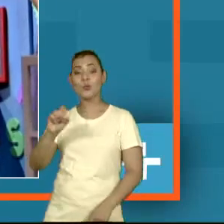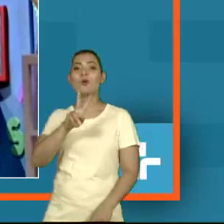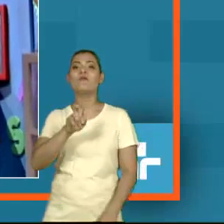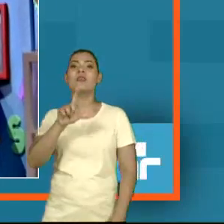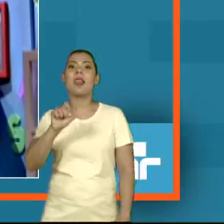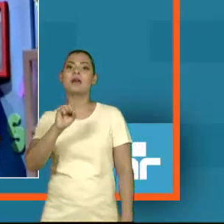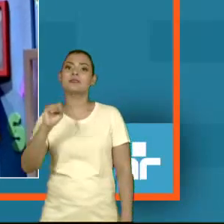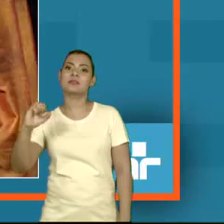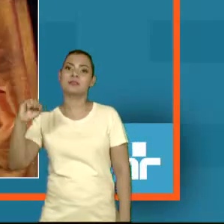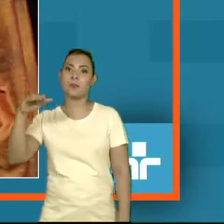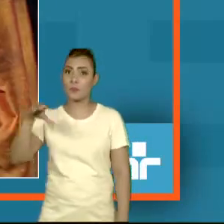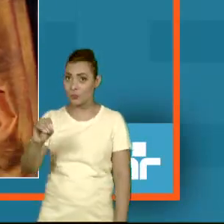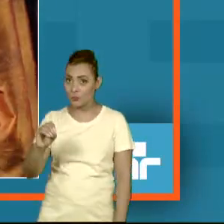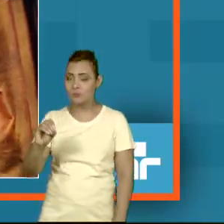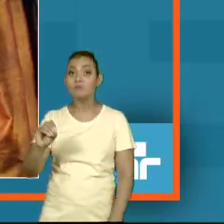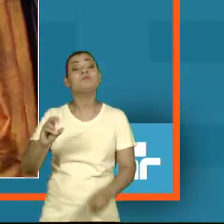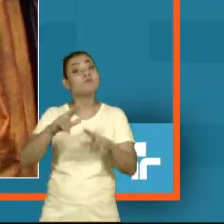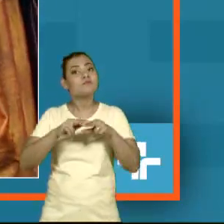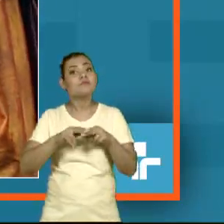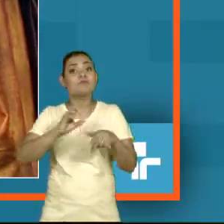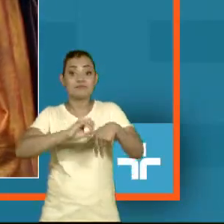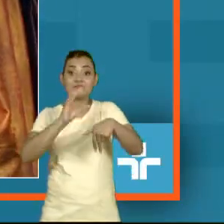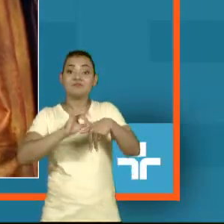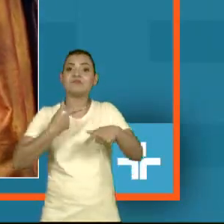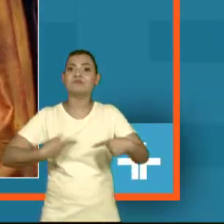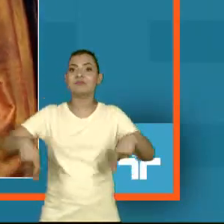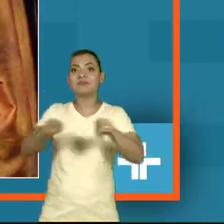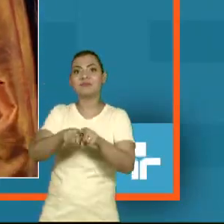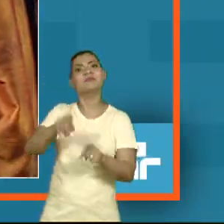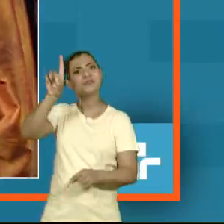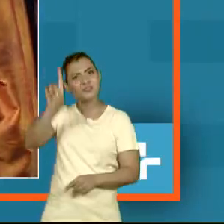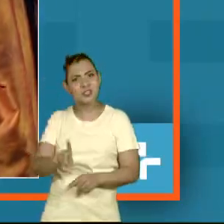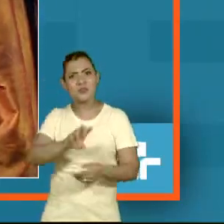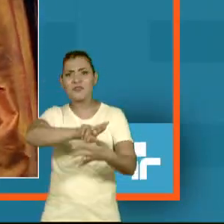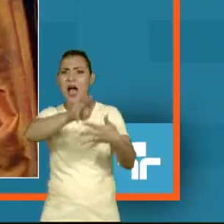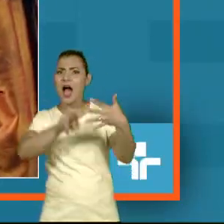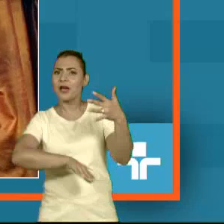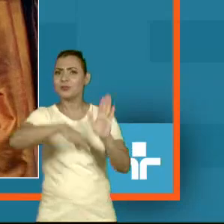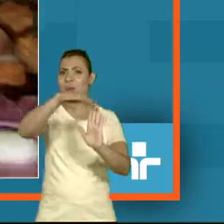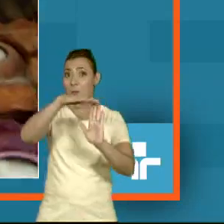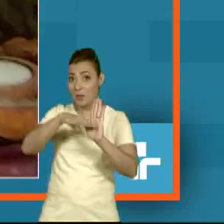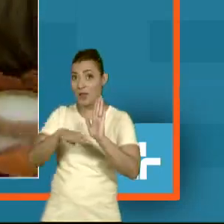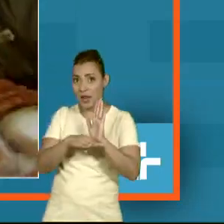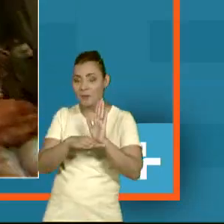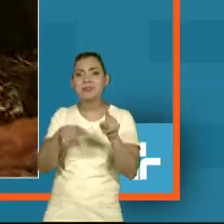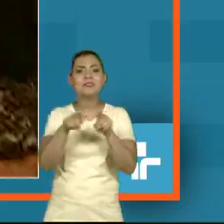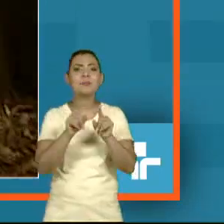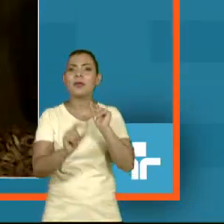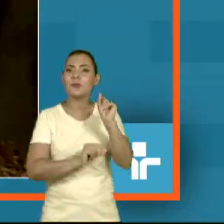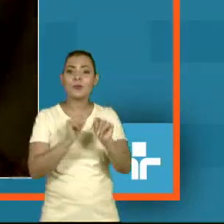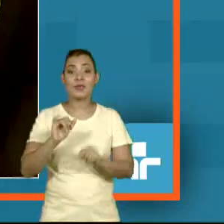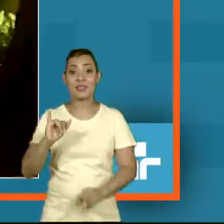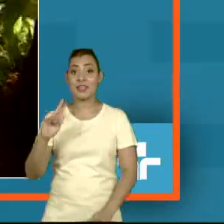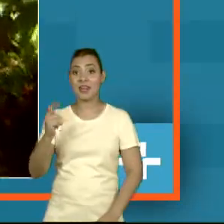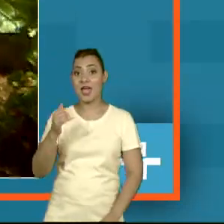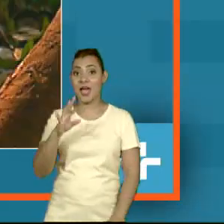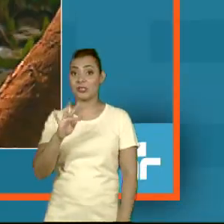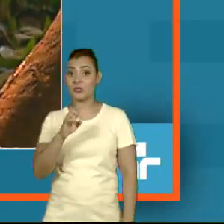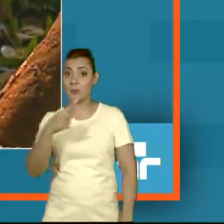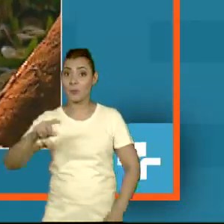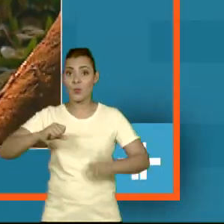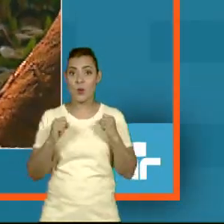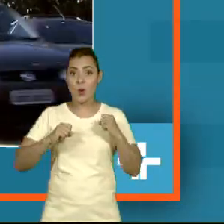Sésamo. A TV Cultura ainda assina a direção de diversos programas, entre eles Ilha Rá-Tim-Bum,